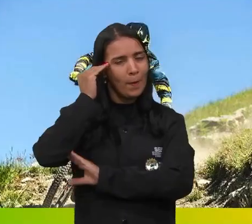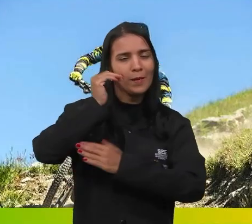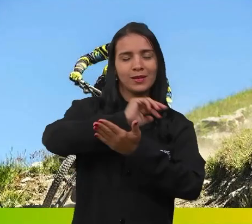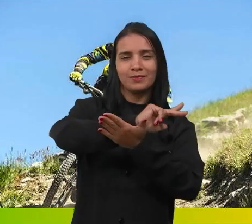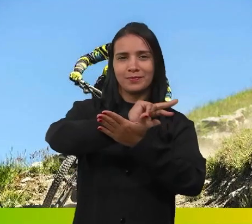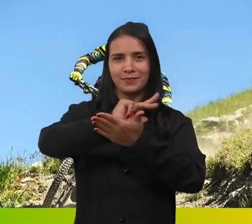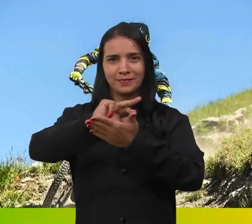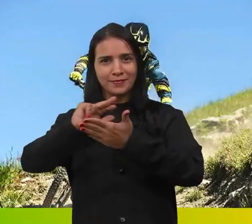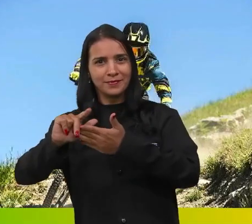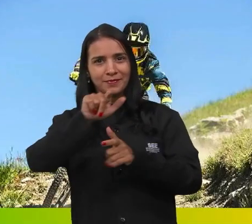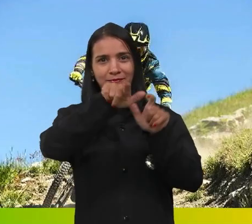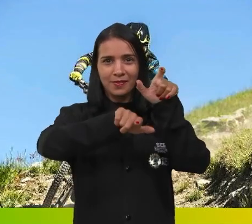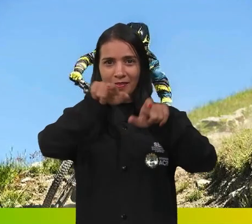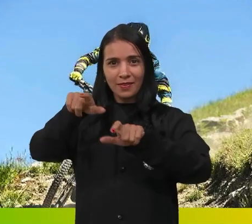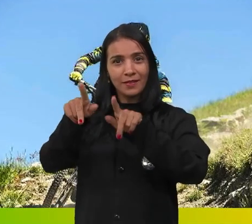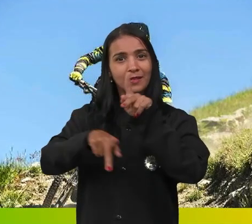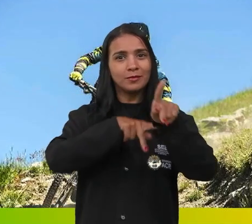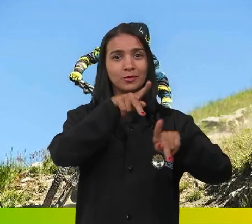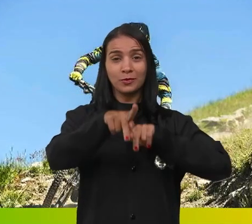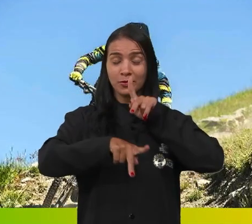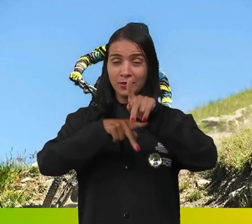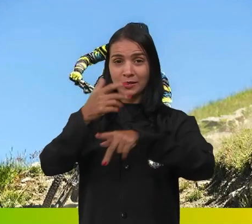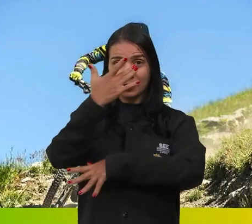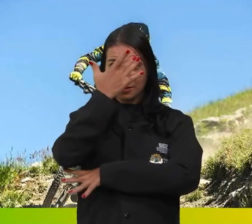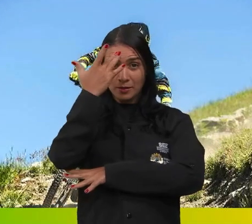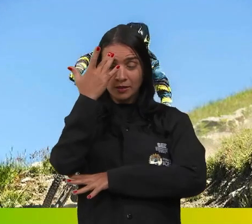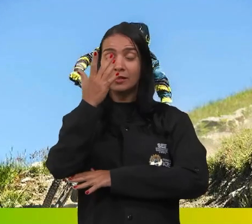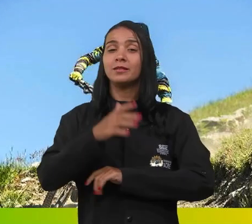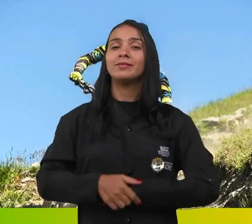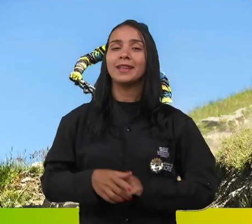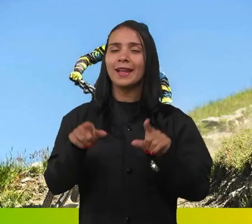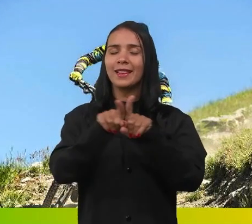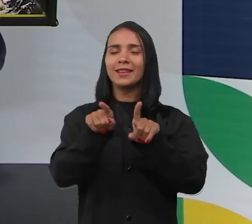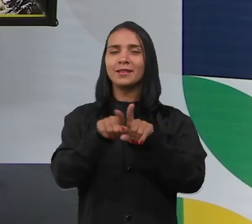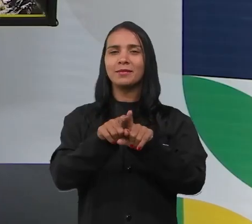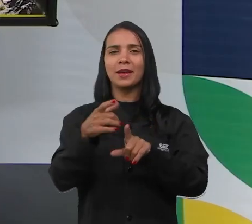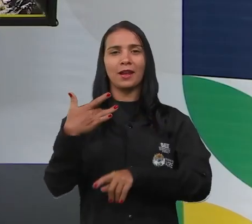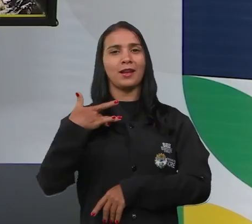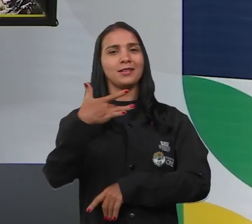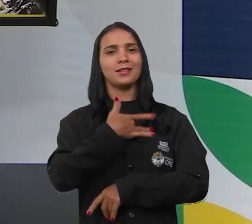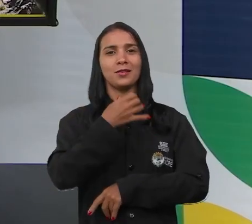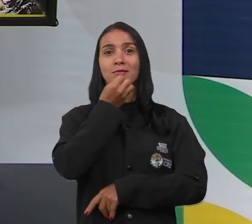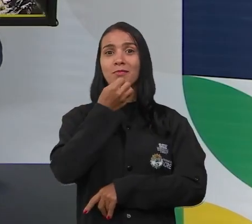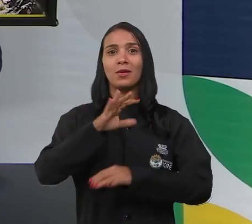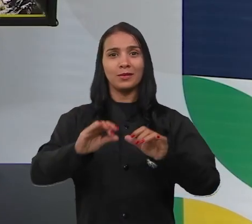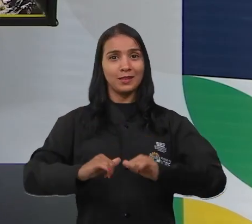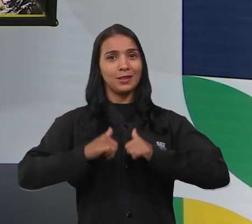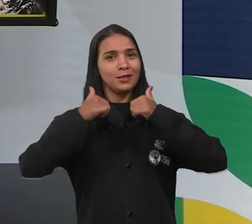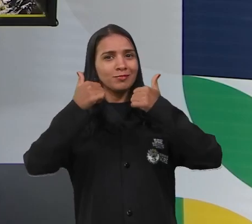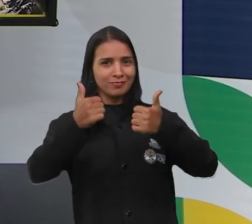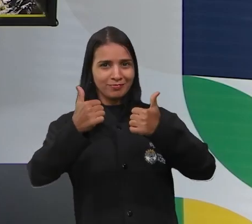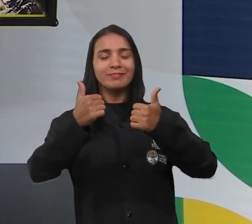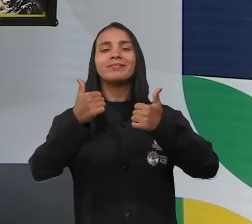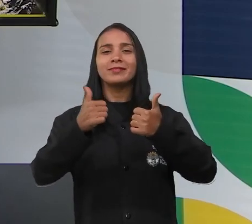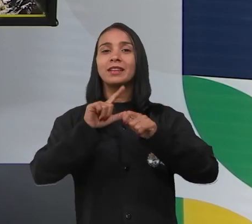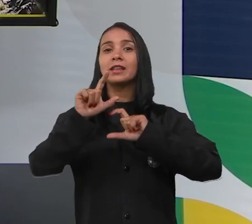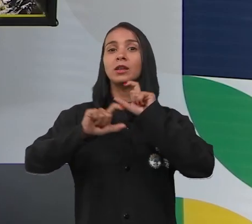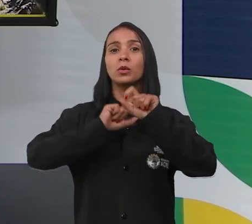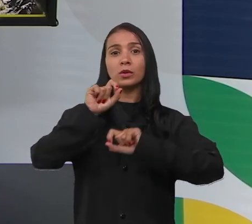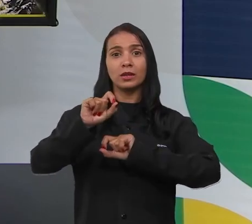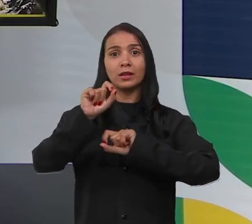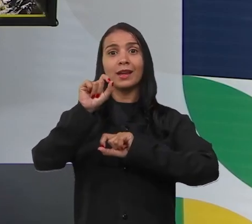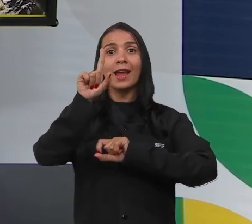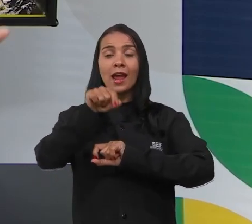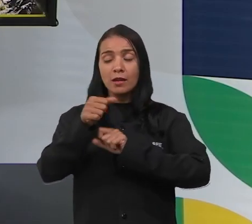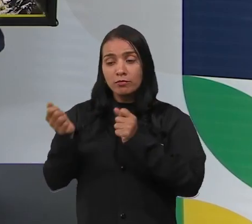formas. E o bem-estar, aqui, por favor. Bem-estar, que é dentro dessa concepção de entender que a promoção de saúde